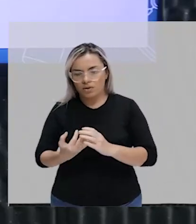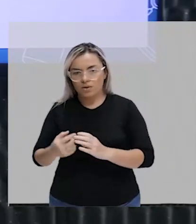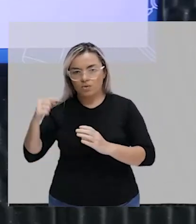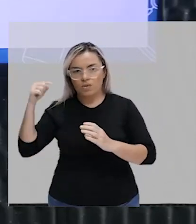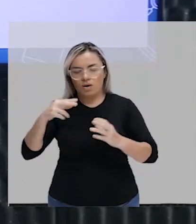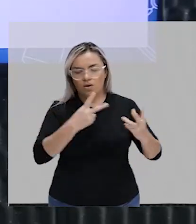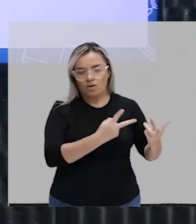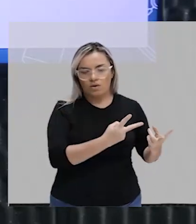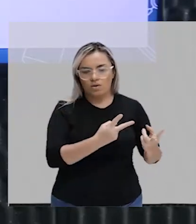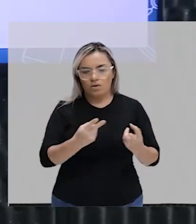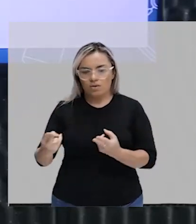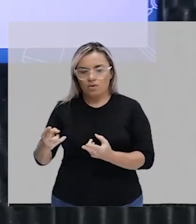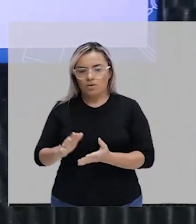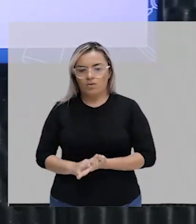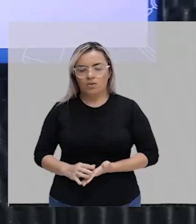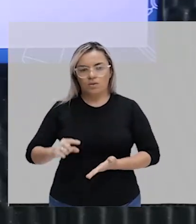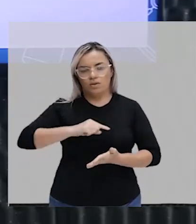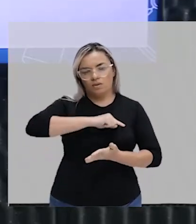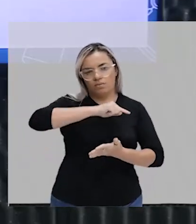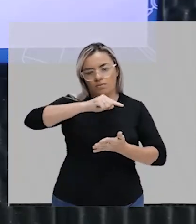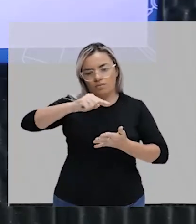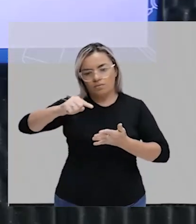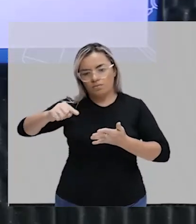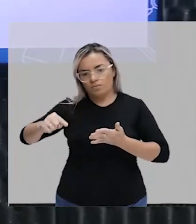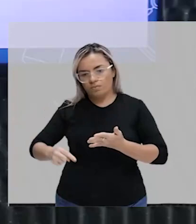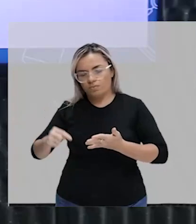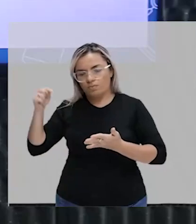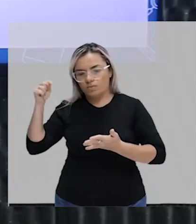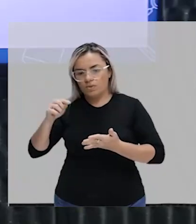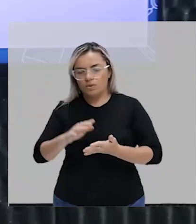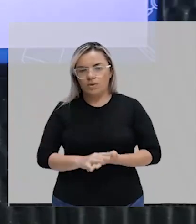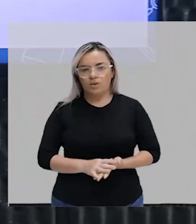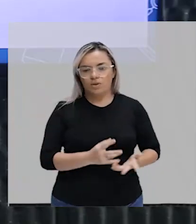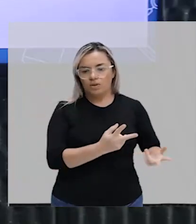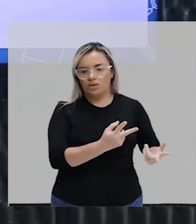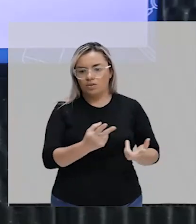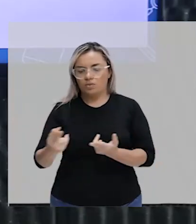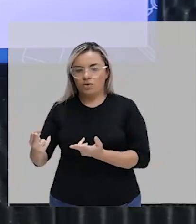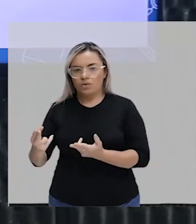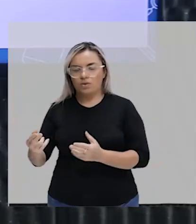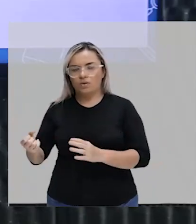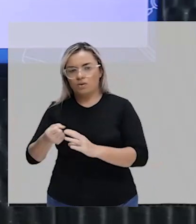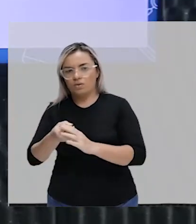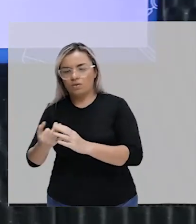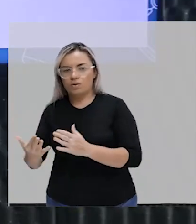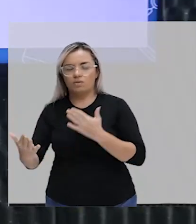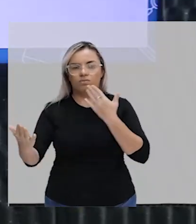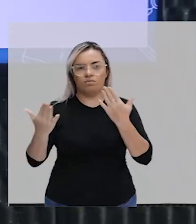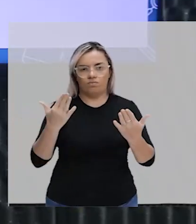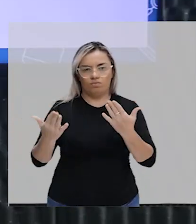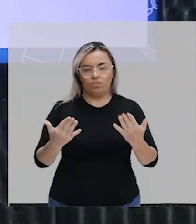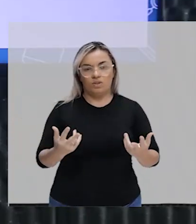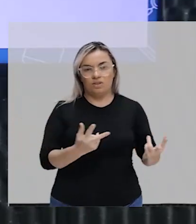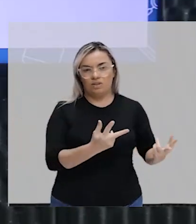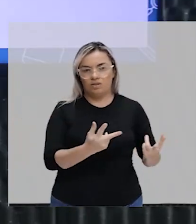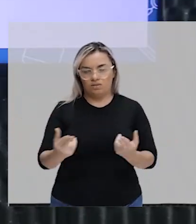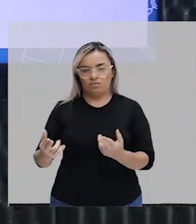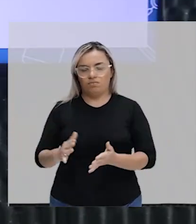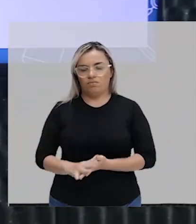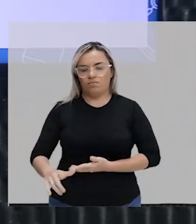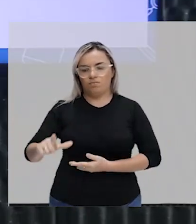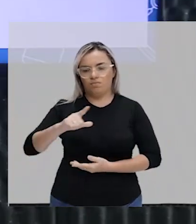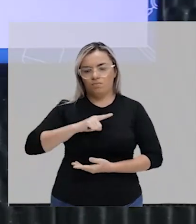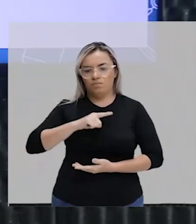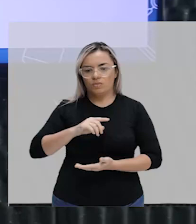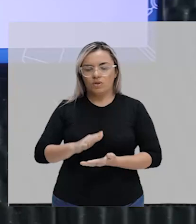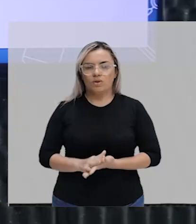são iguais se os elementos de um forem o quê? Idênticos aos dos demais, tá bom? Então, se